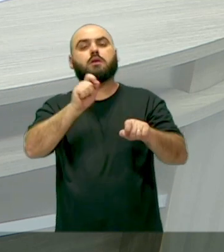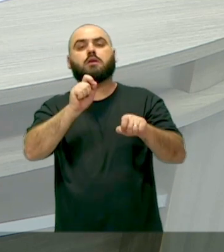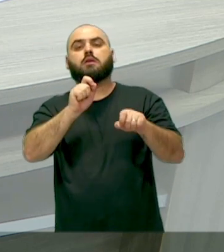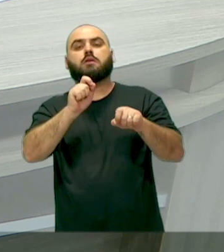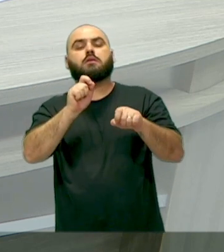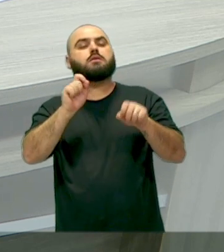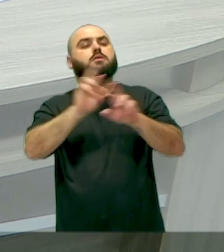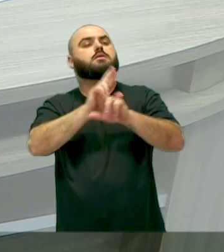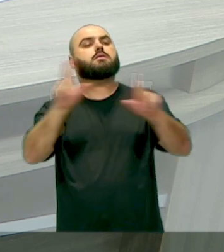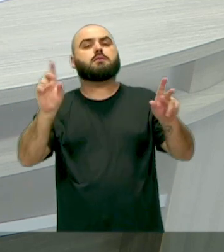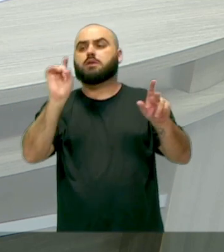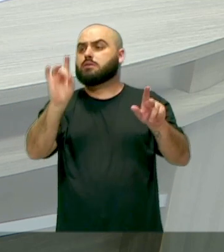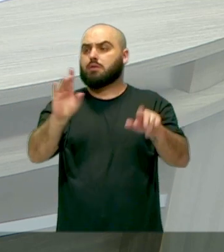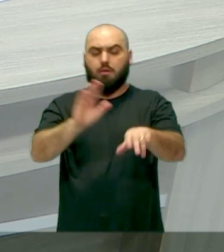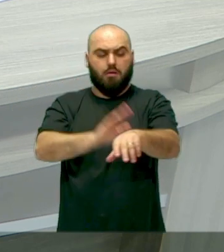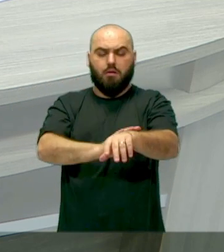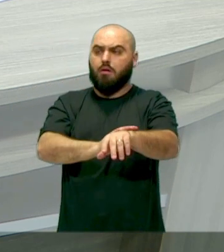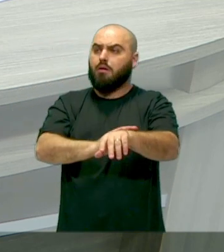de pele.